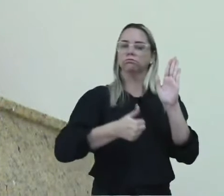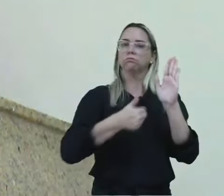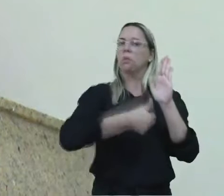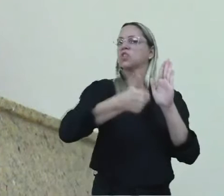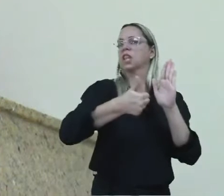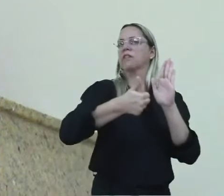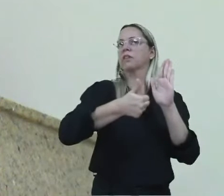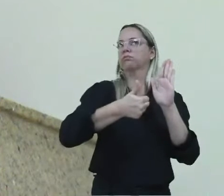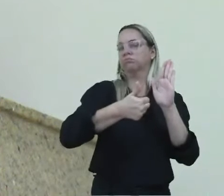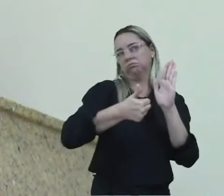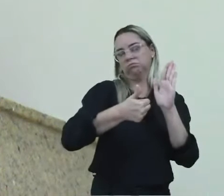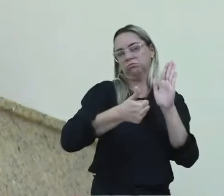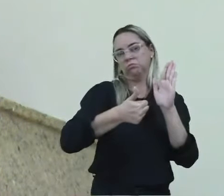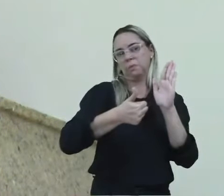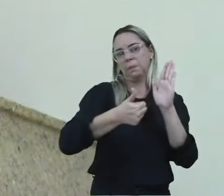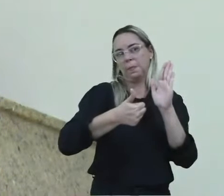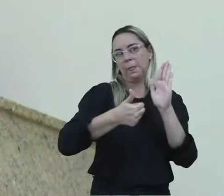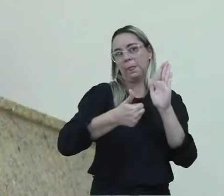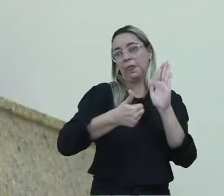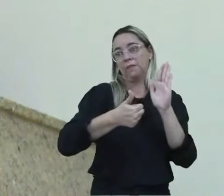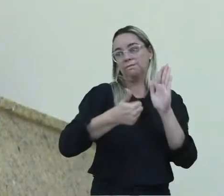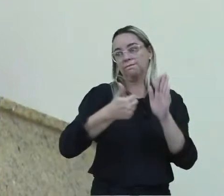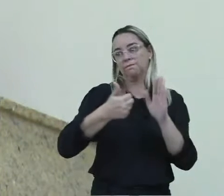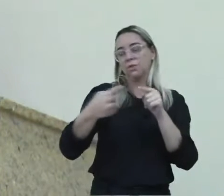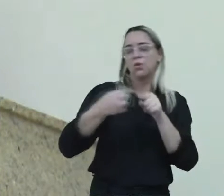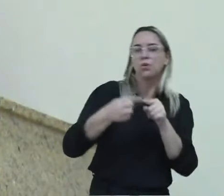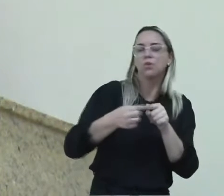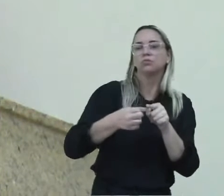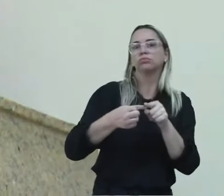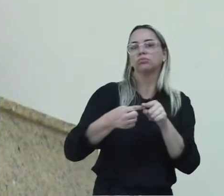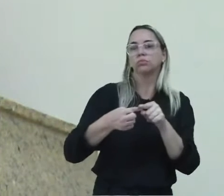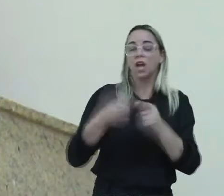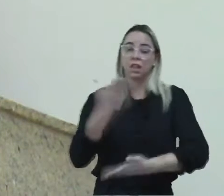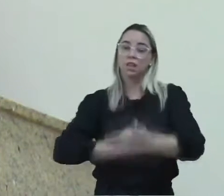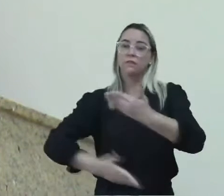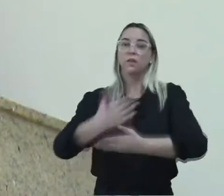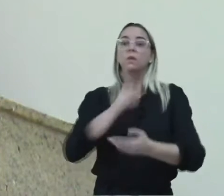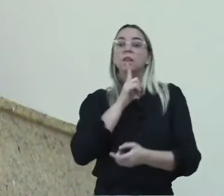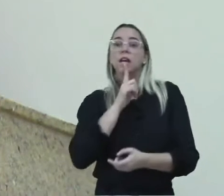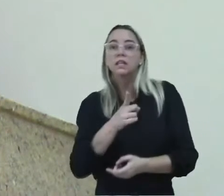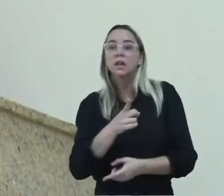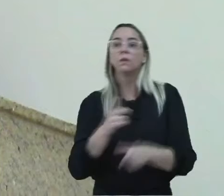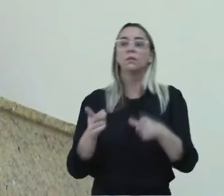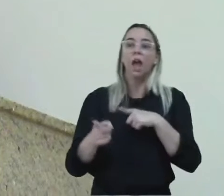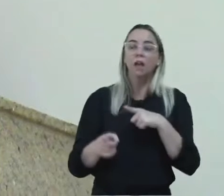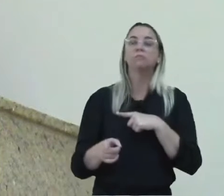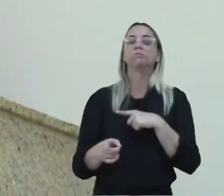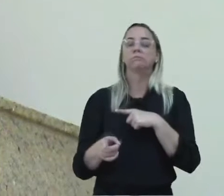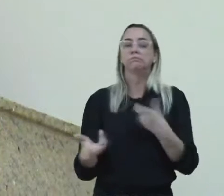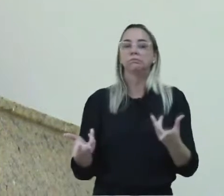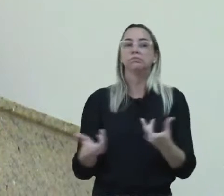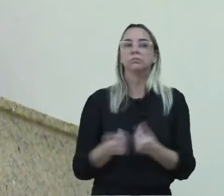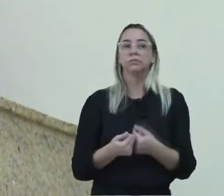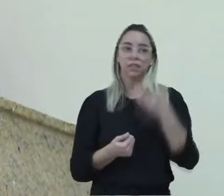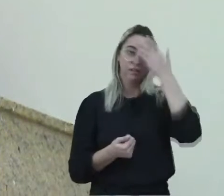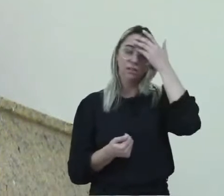com relação a esse atendimento. Inclusive tem uma indicação, né, uma sinalização para o